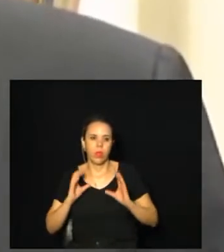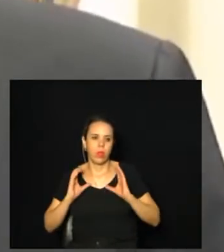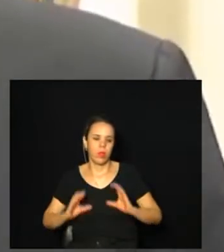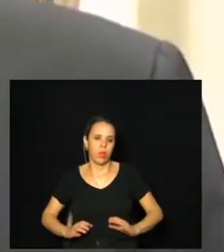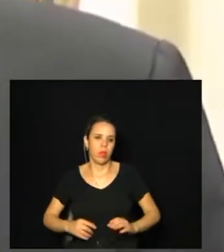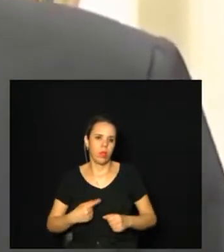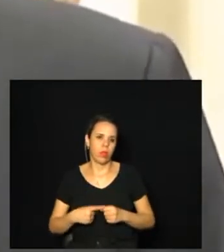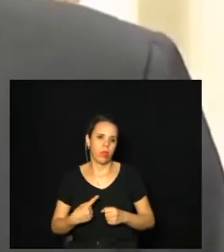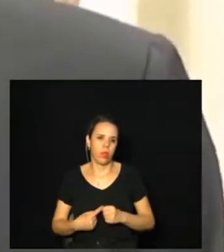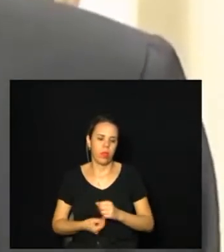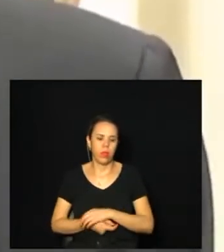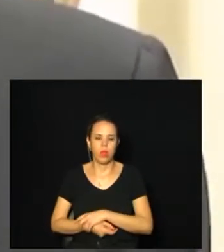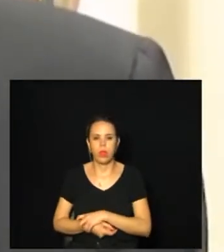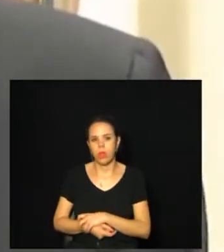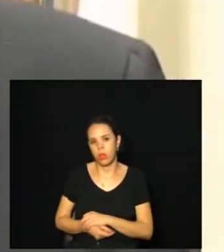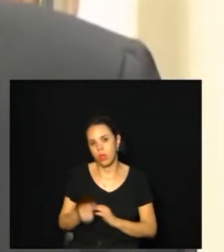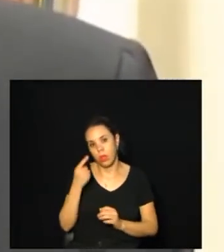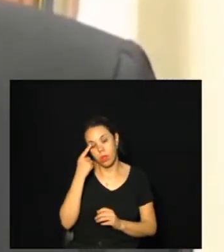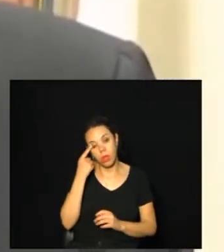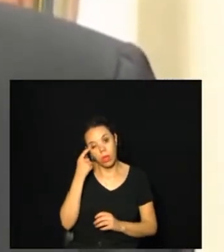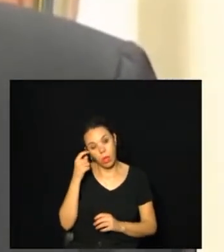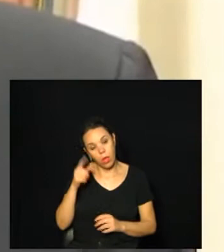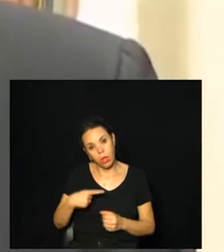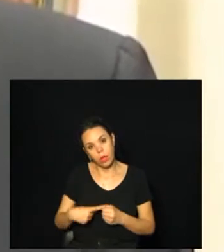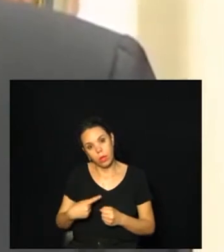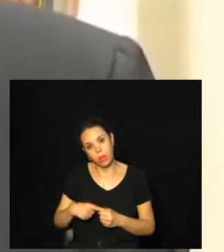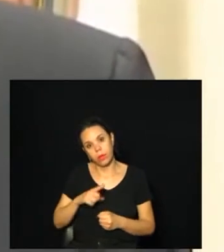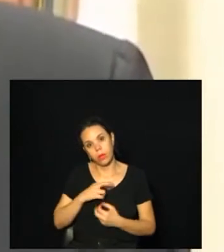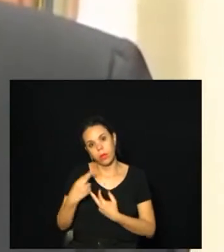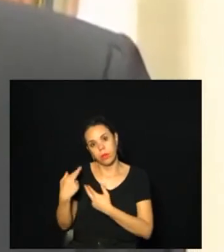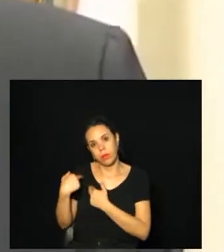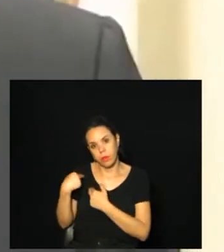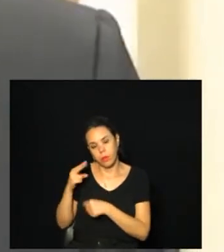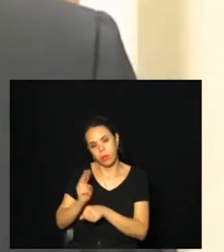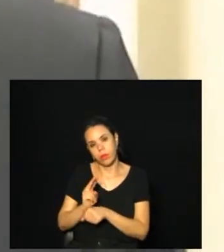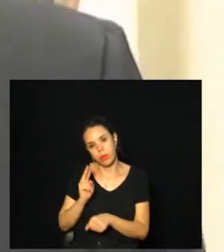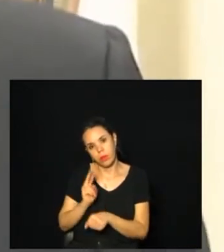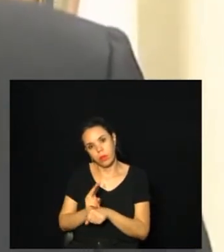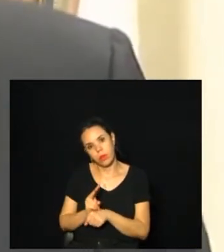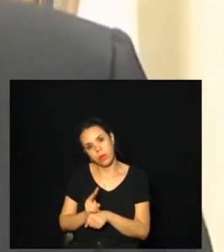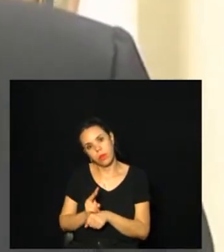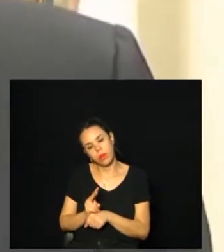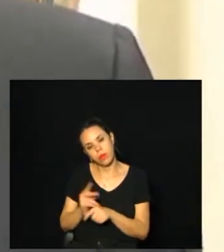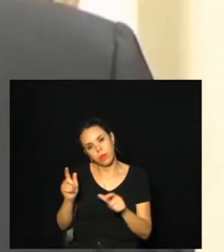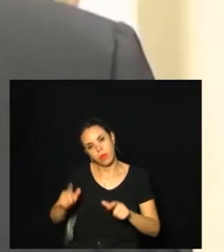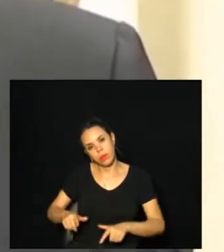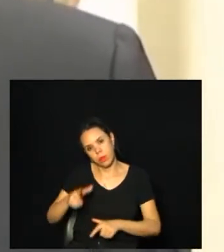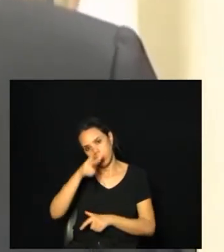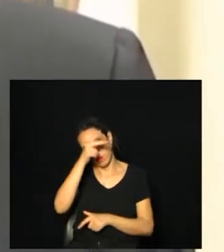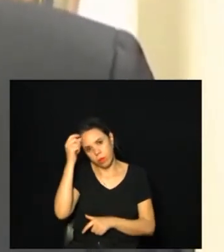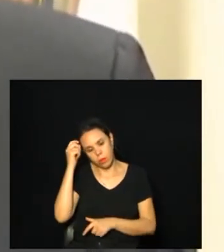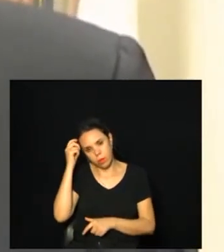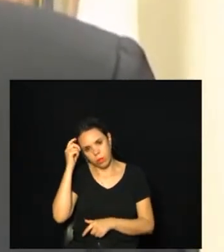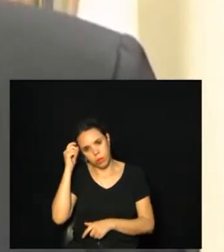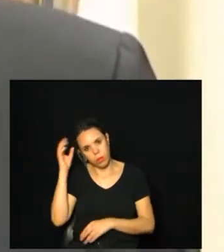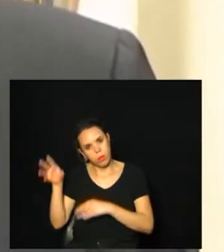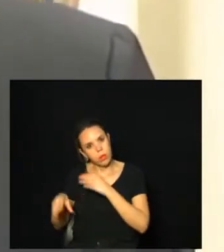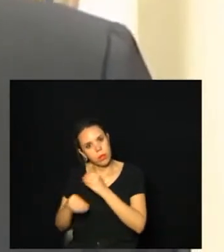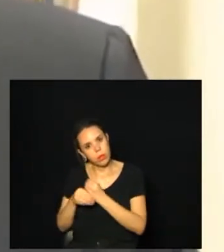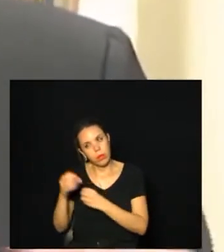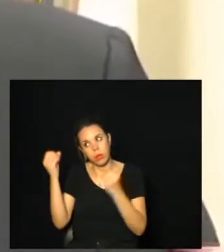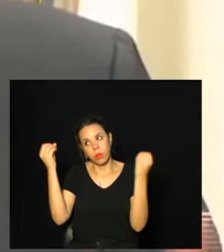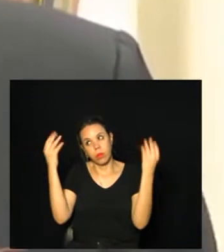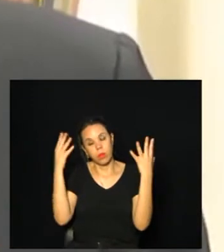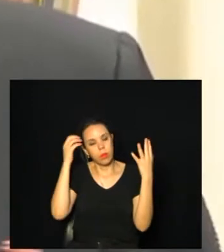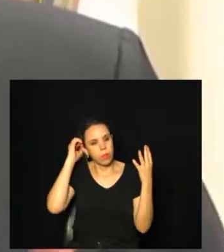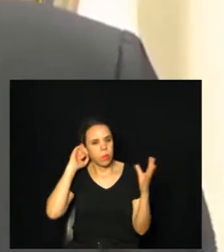municipal, ou seja, é o município responsável por cuidar do espaço público onde estão implantando os postes